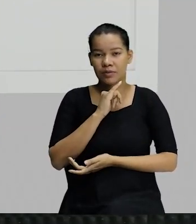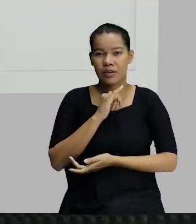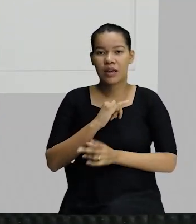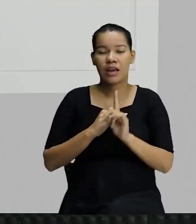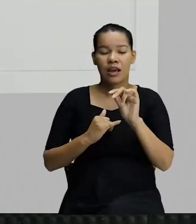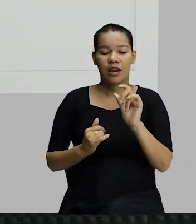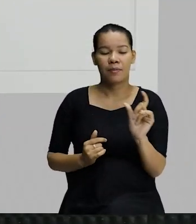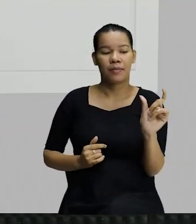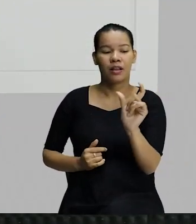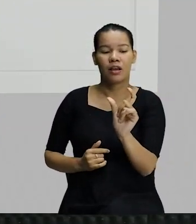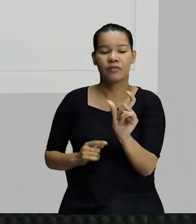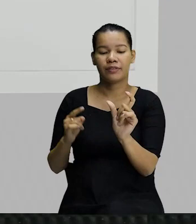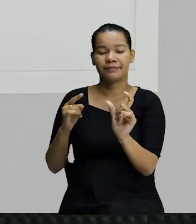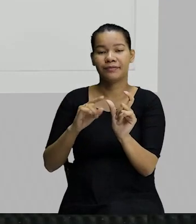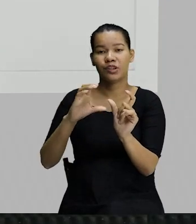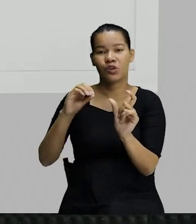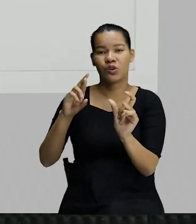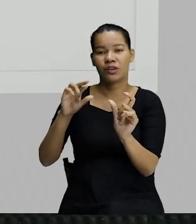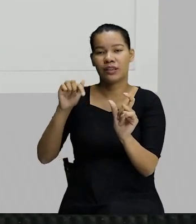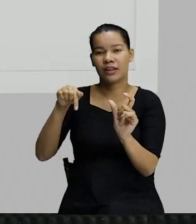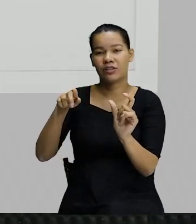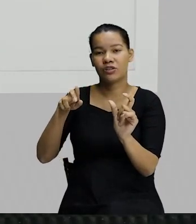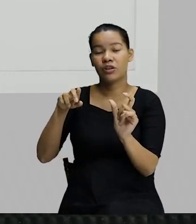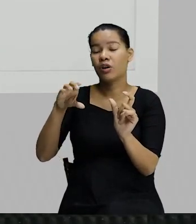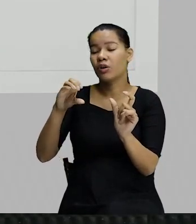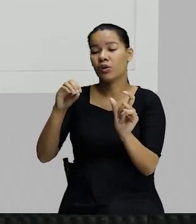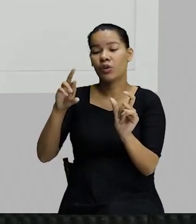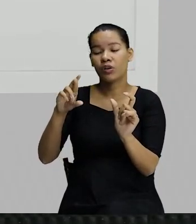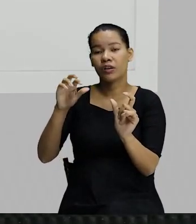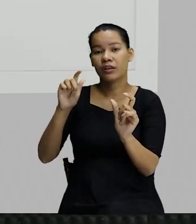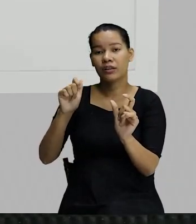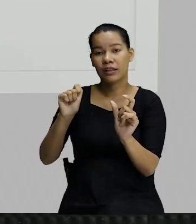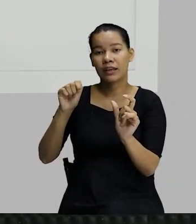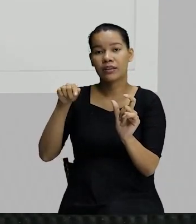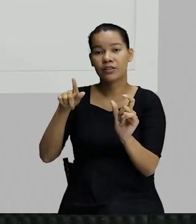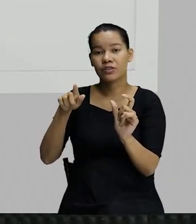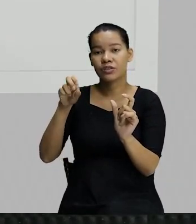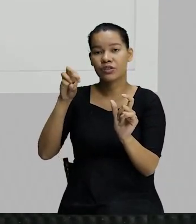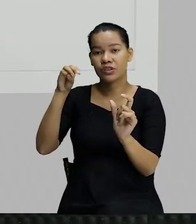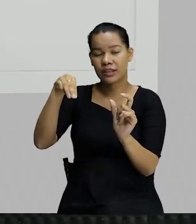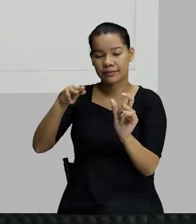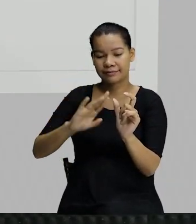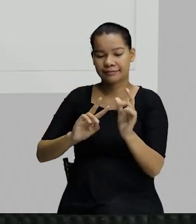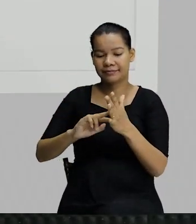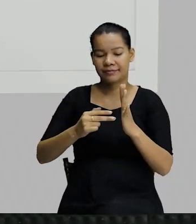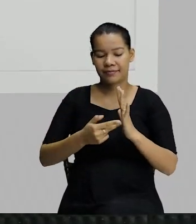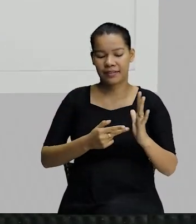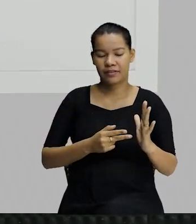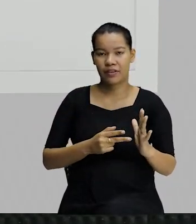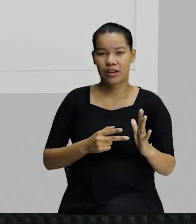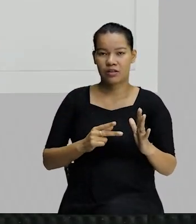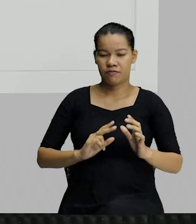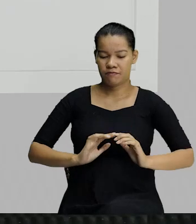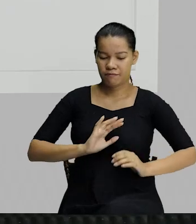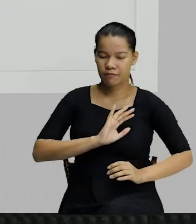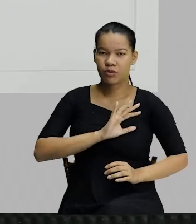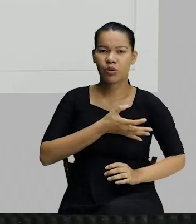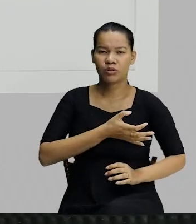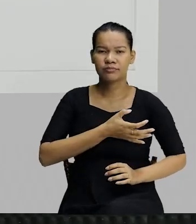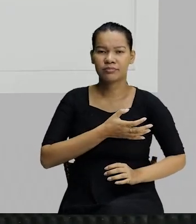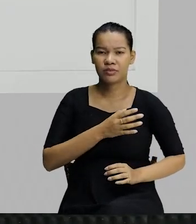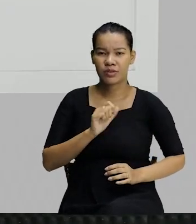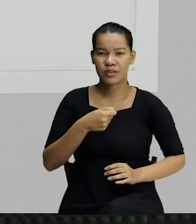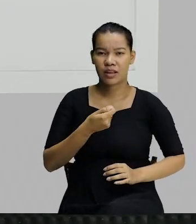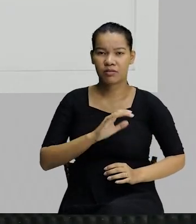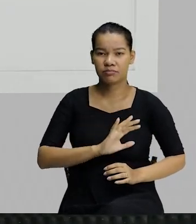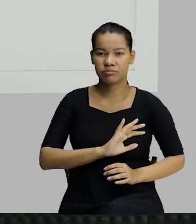coragem, que ele sempre utiliza. Você não pode ser muito corajoso, tá? Vira temeridade, mas você não pode ser